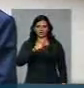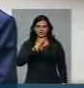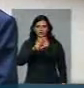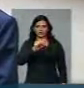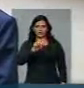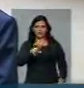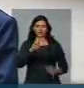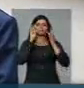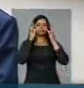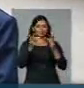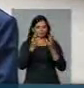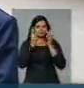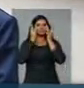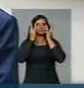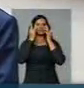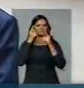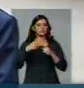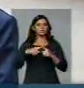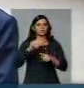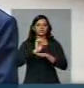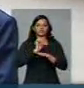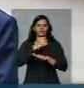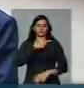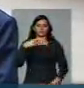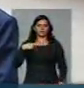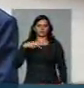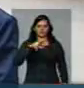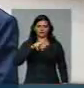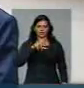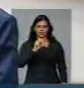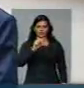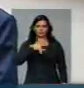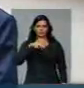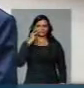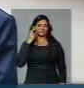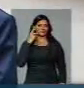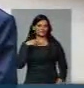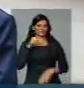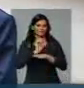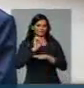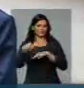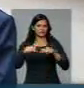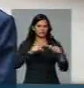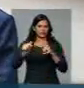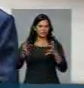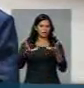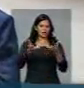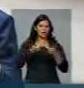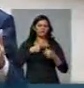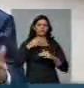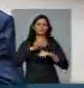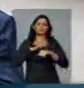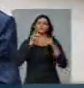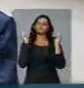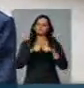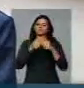de que, no meu estado, o pastor Nelson Carson vem desenvolvendo um trabalho extraordinário, não